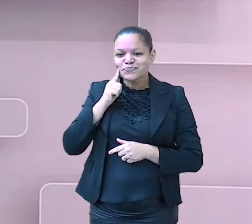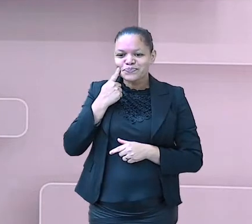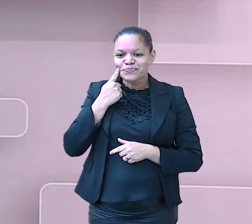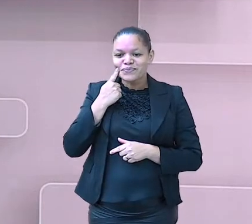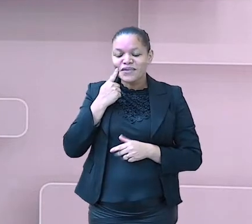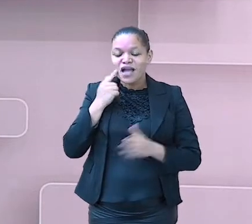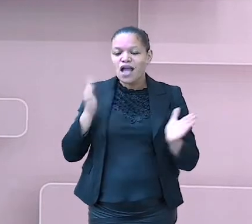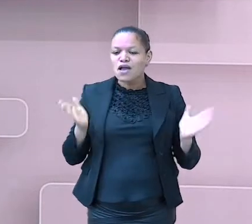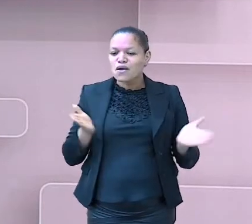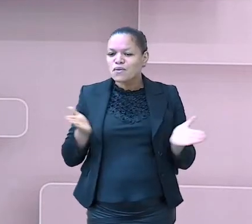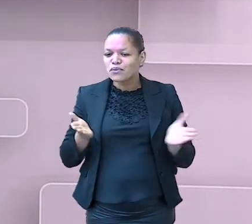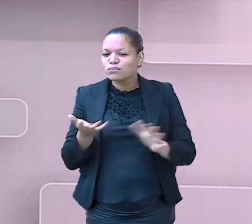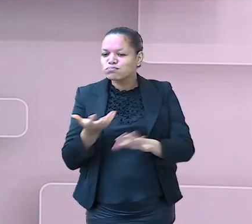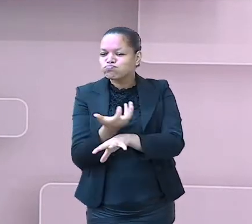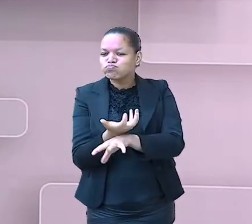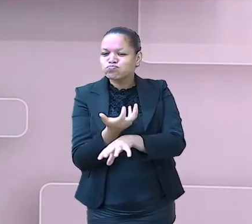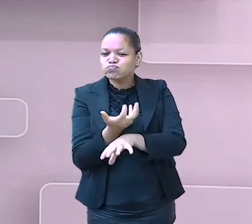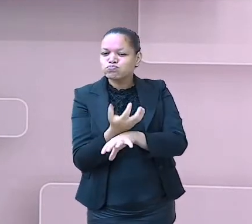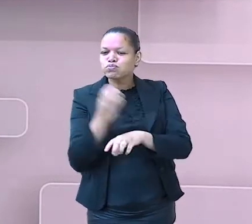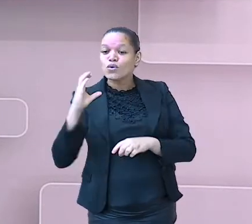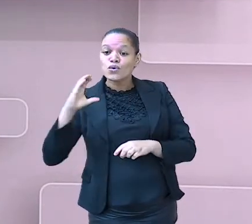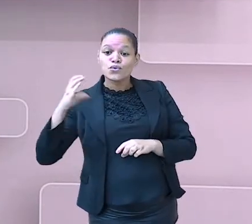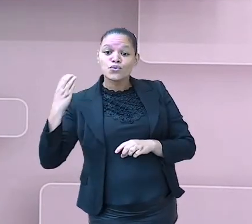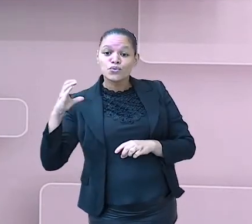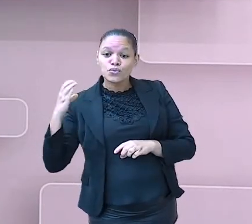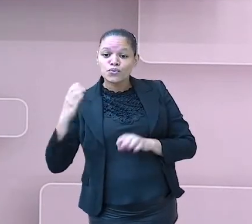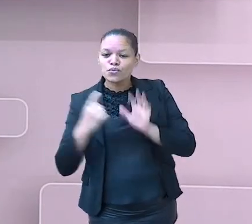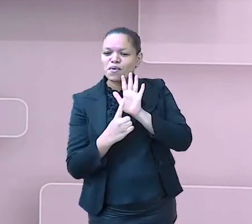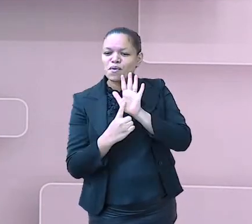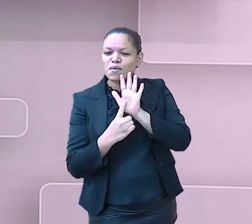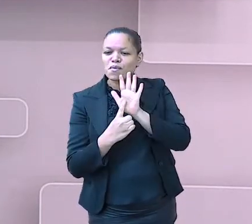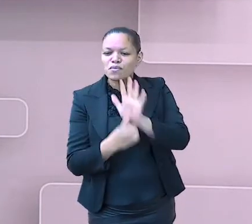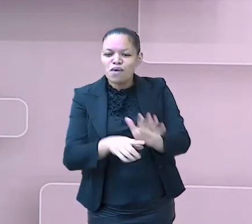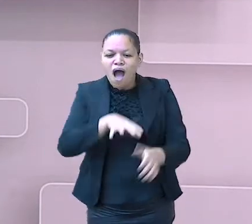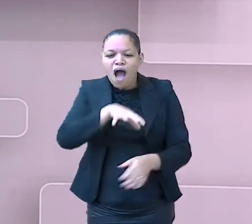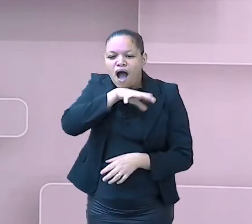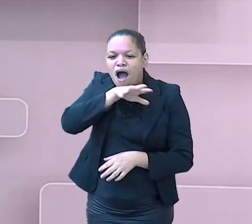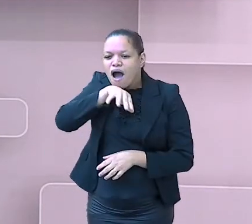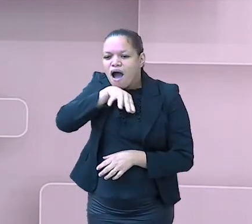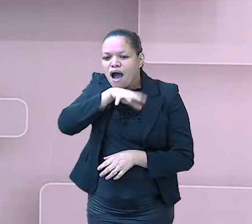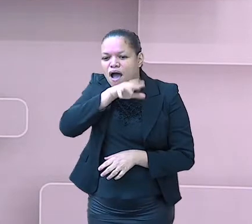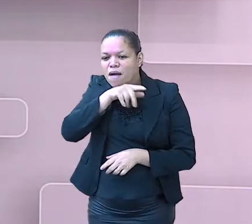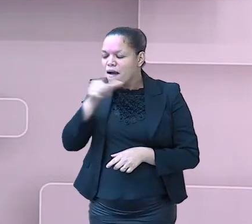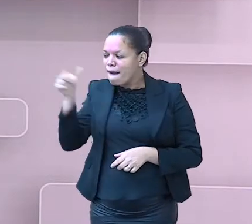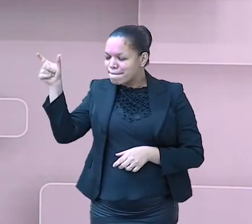ciências de hoje nós vamos falar sobre animais invertebrados.